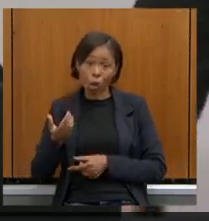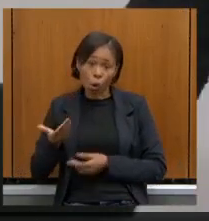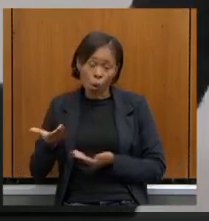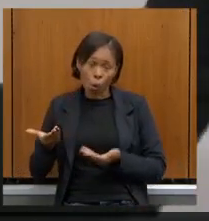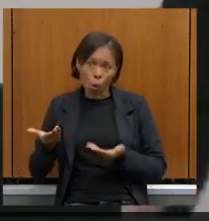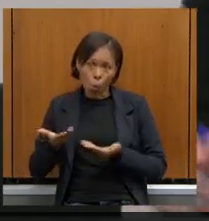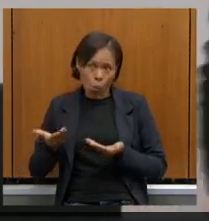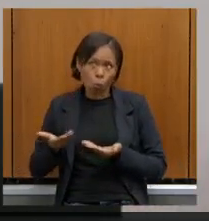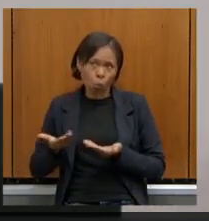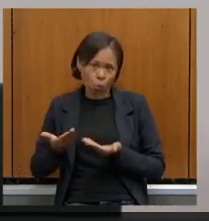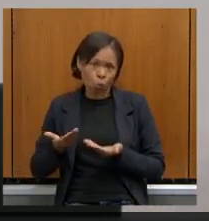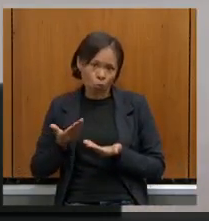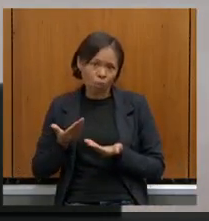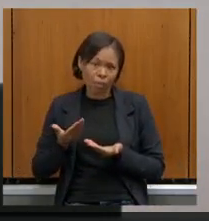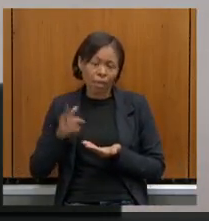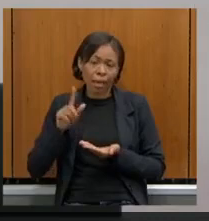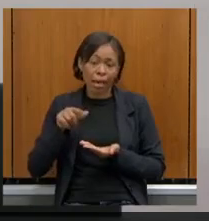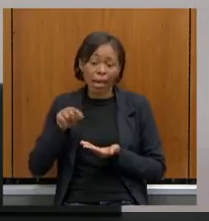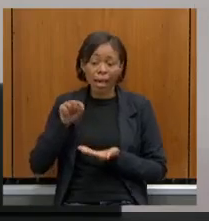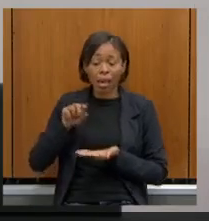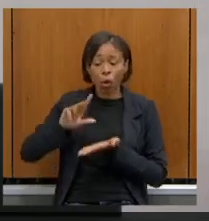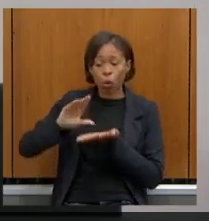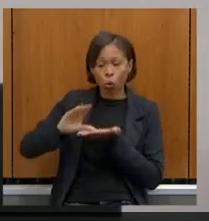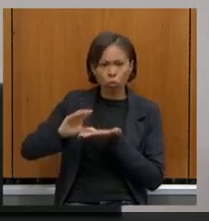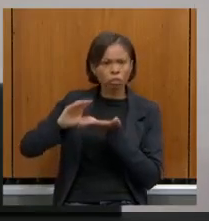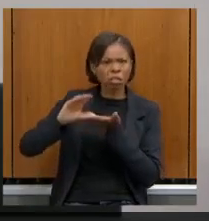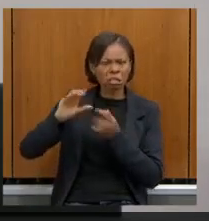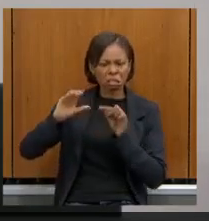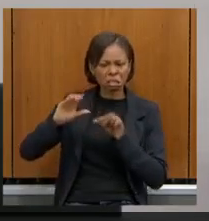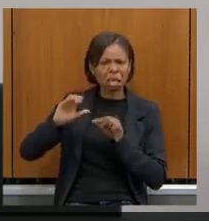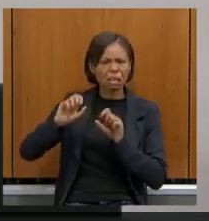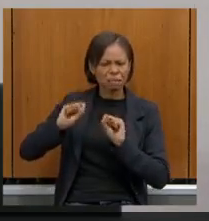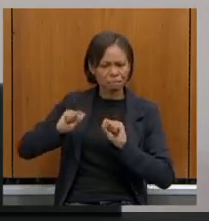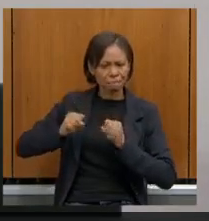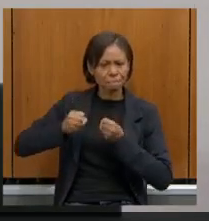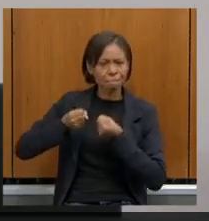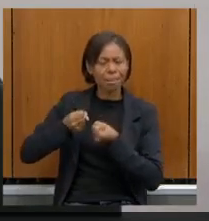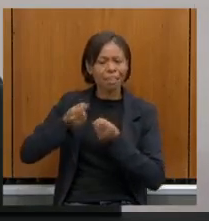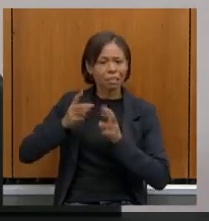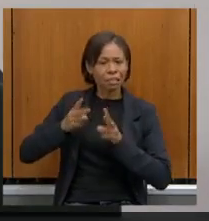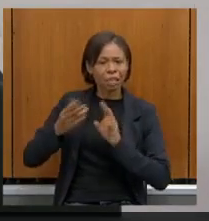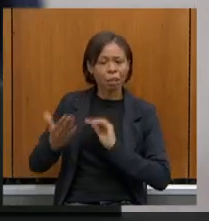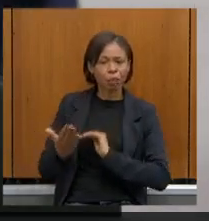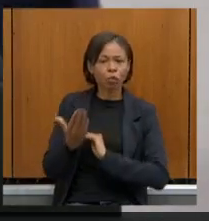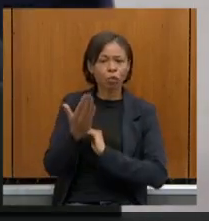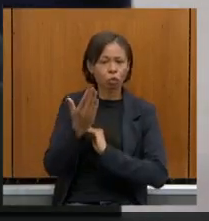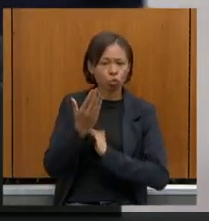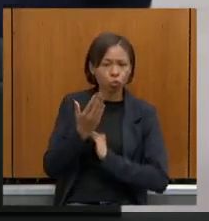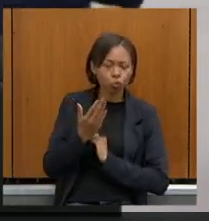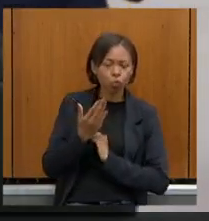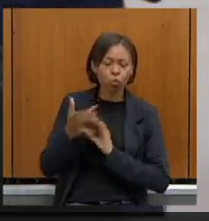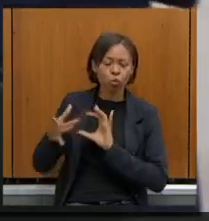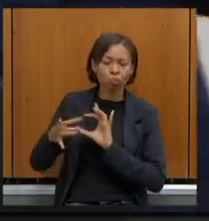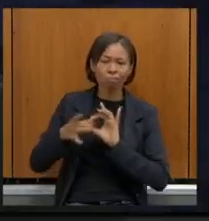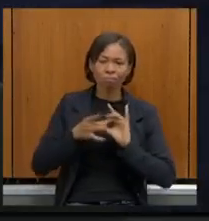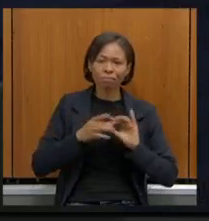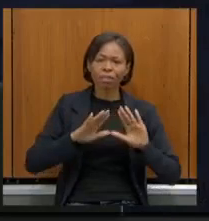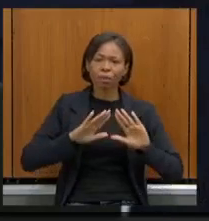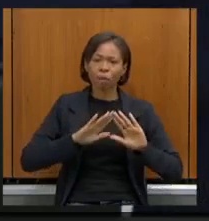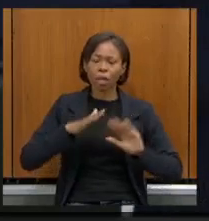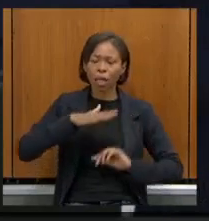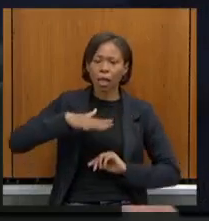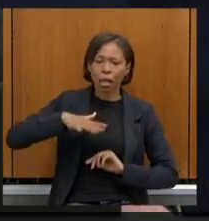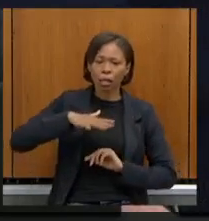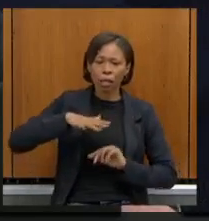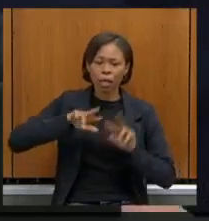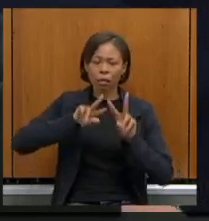que é um Conselho que não tem medido esforço tem contribuído conosco sobremaneira nas questões da cultura